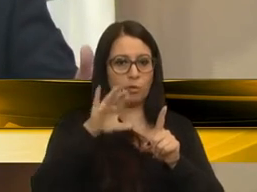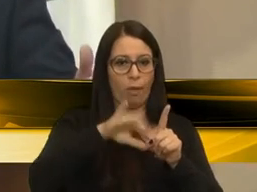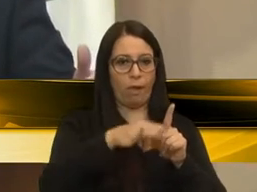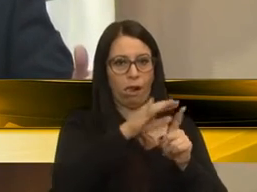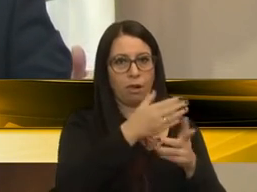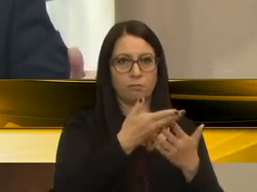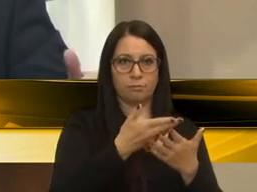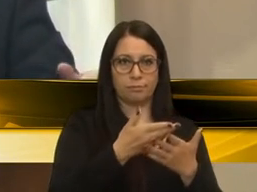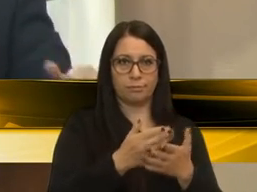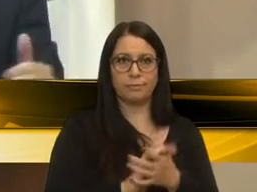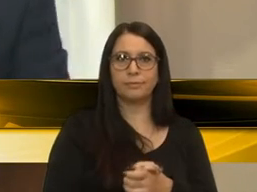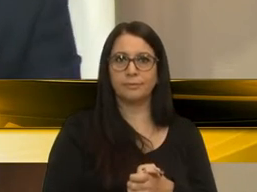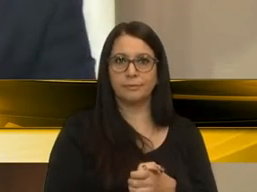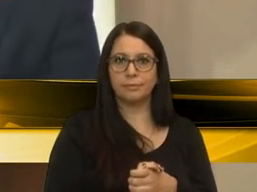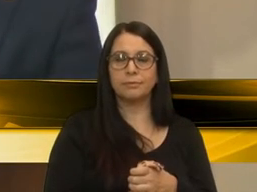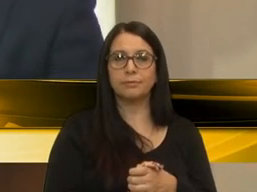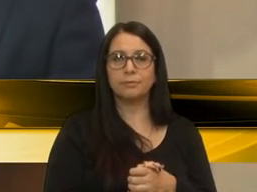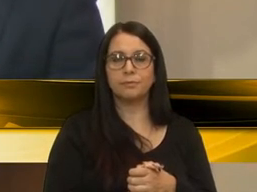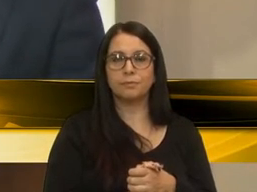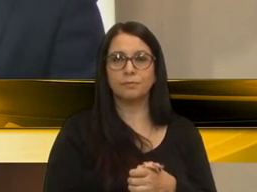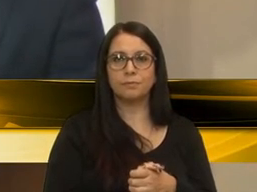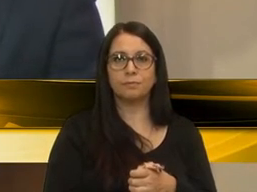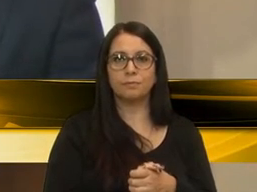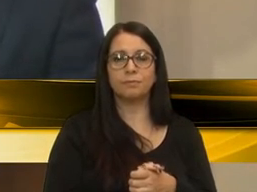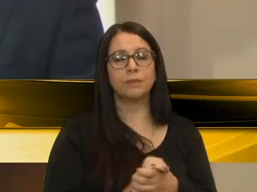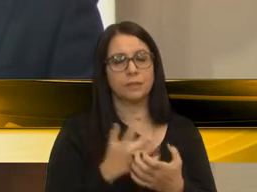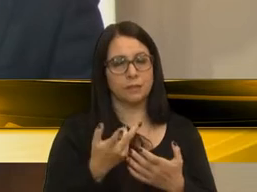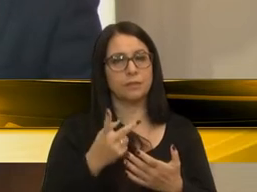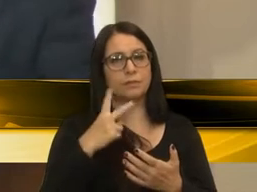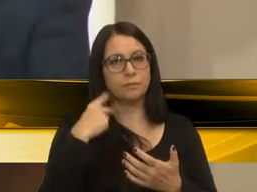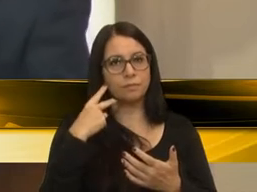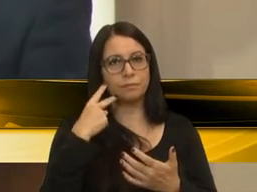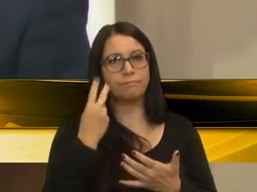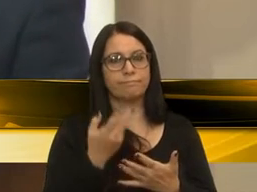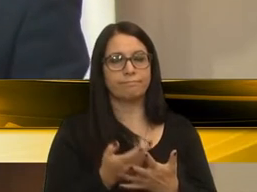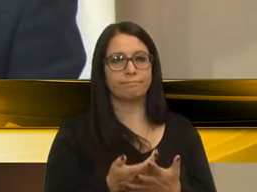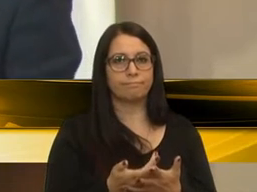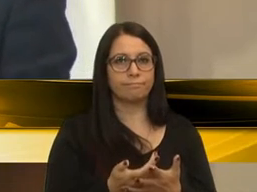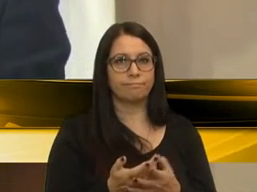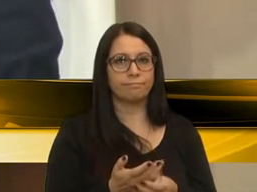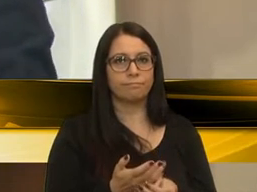caos. Então, caros vereadores, é muito